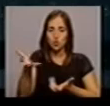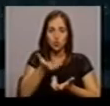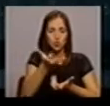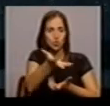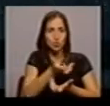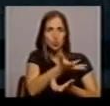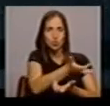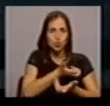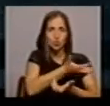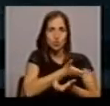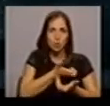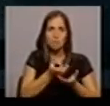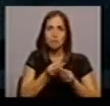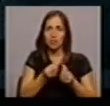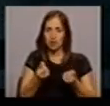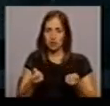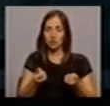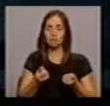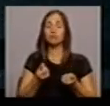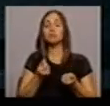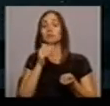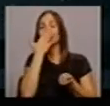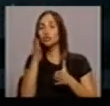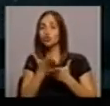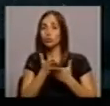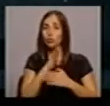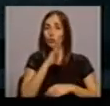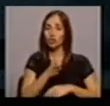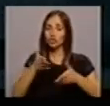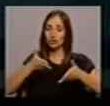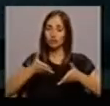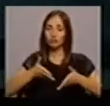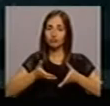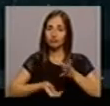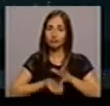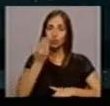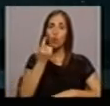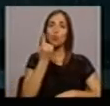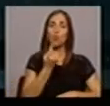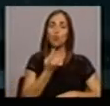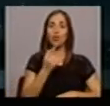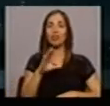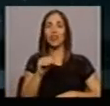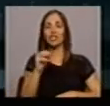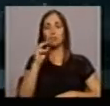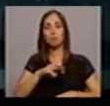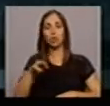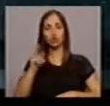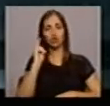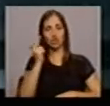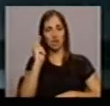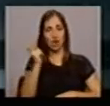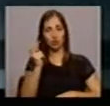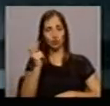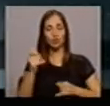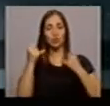tínhamos indicavam-nos que ele terá nascido entre 1 a 10 milhões de anos após o início do Sistema Solar. É